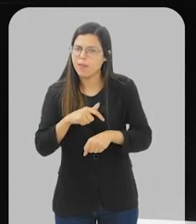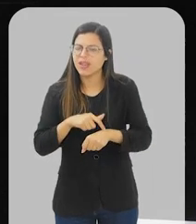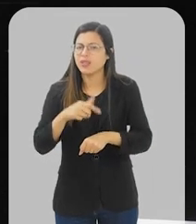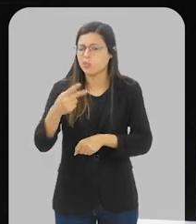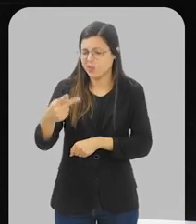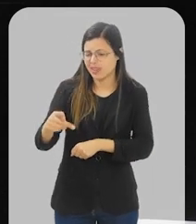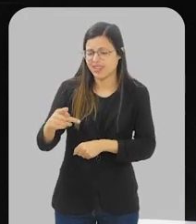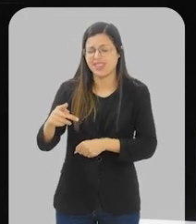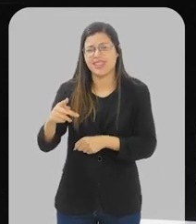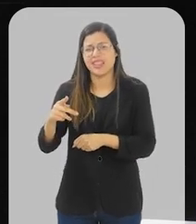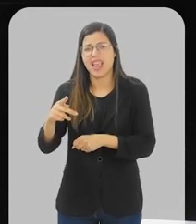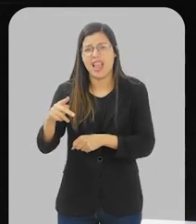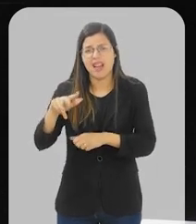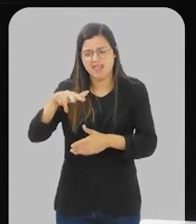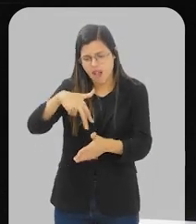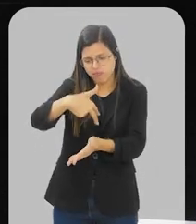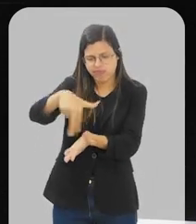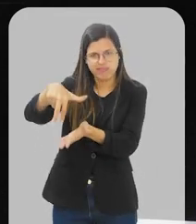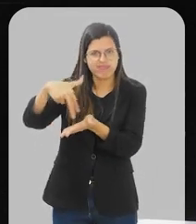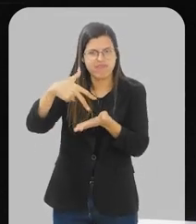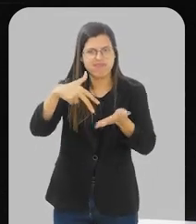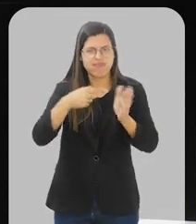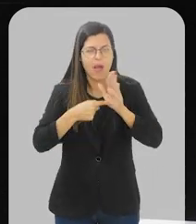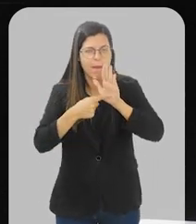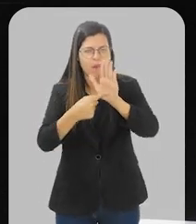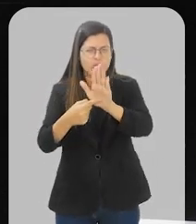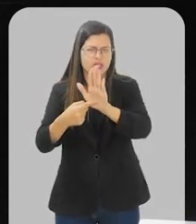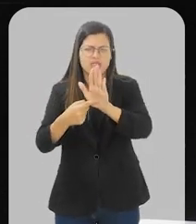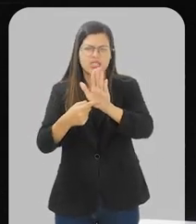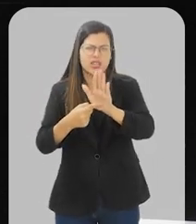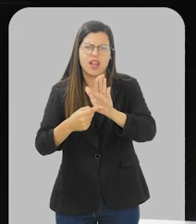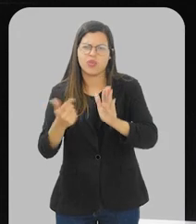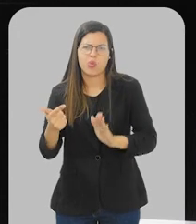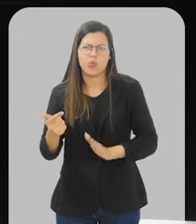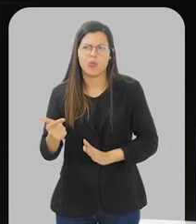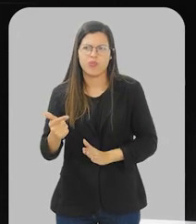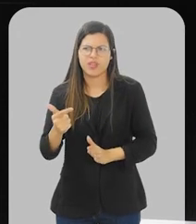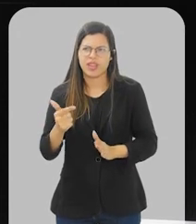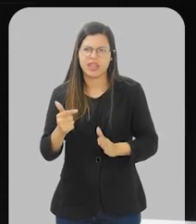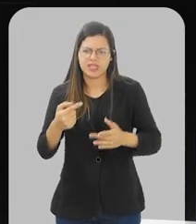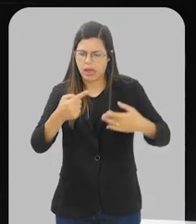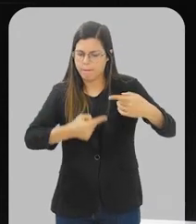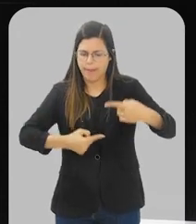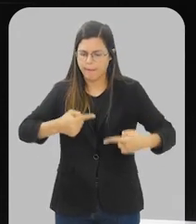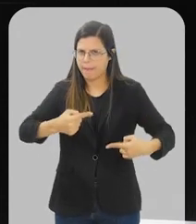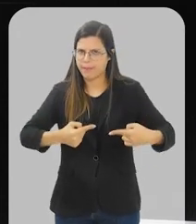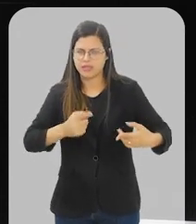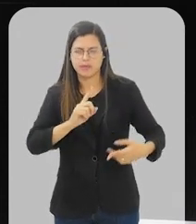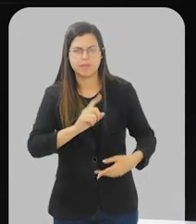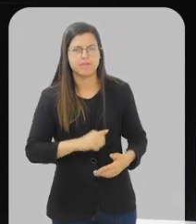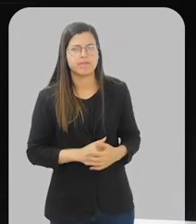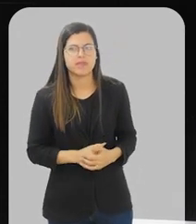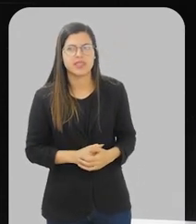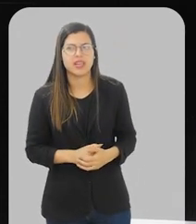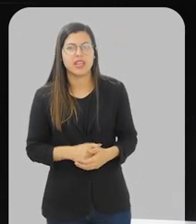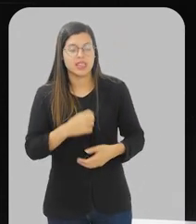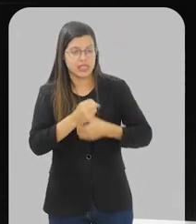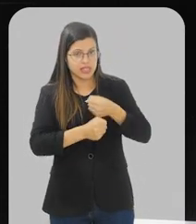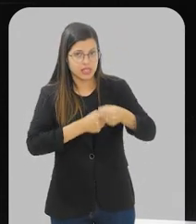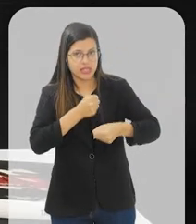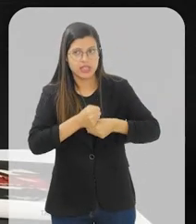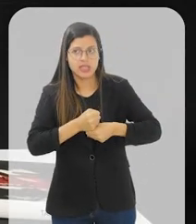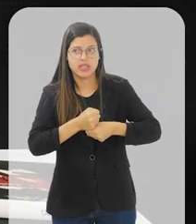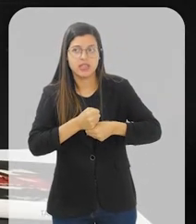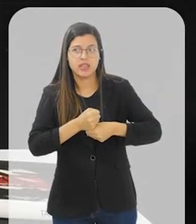ter um momento dela brilhar, vai ter um momento da bateria brilhar e vai ter um momento do mestre brilhar. Eu acho que não tem essa disputa, não. E esse ano a Pôr